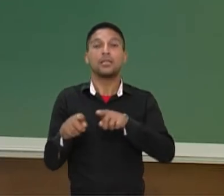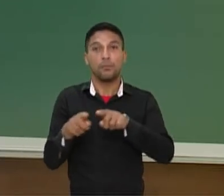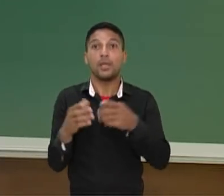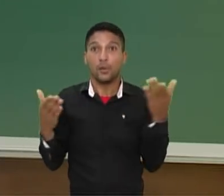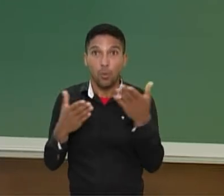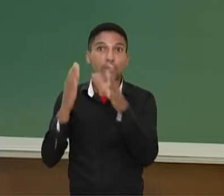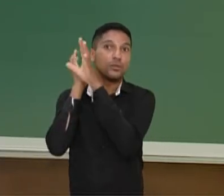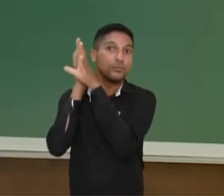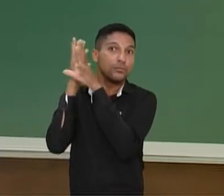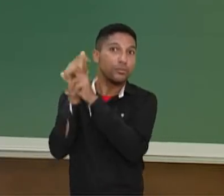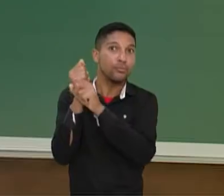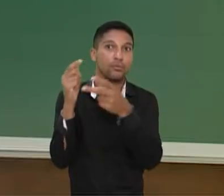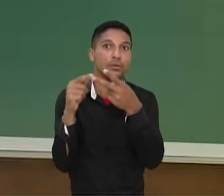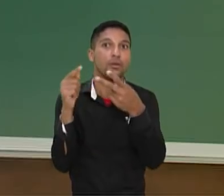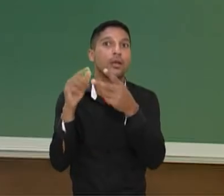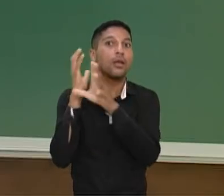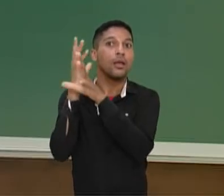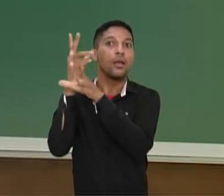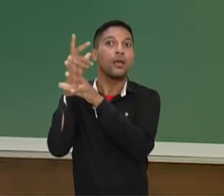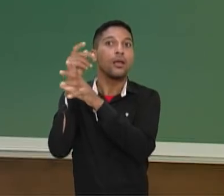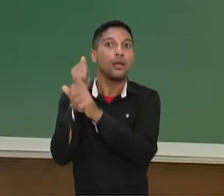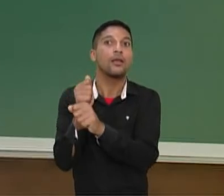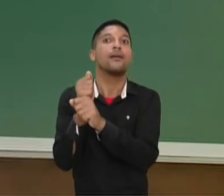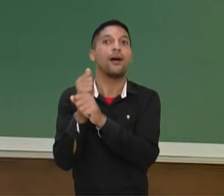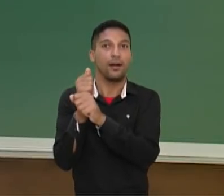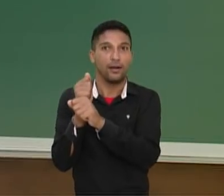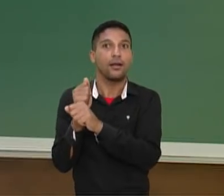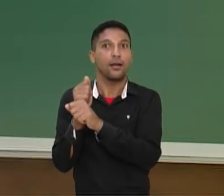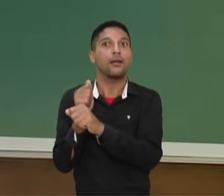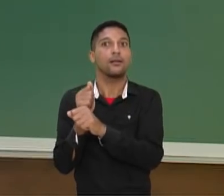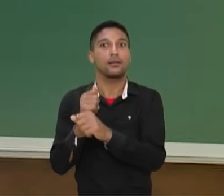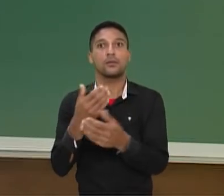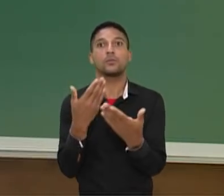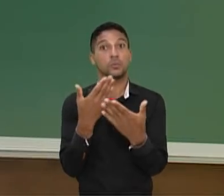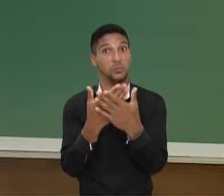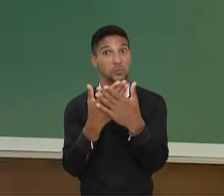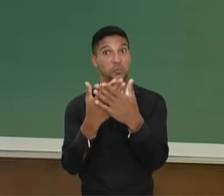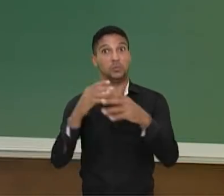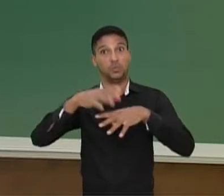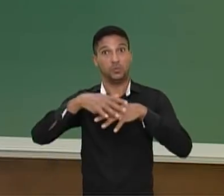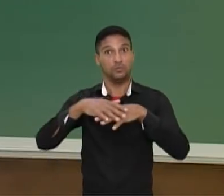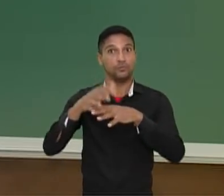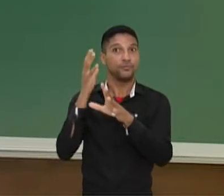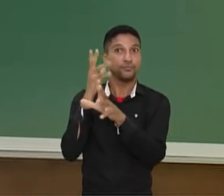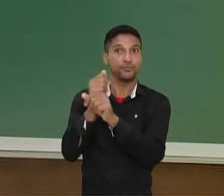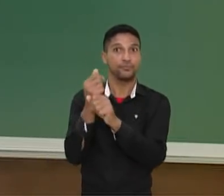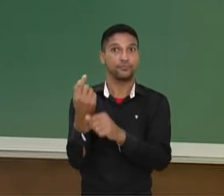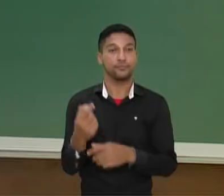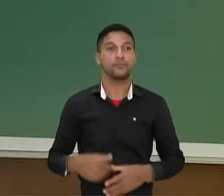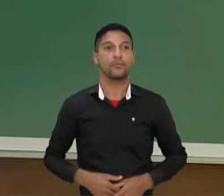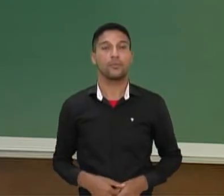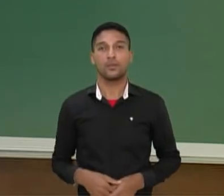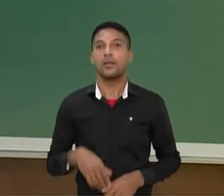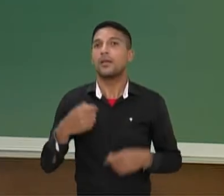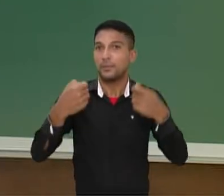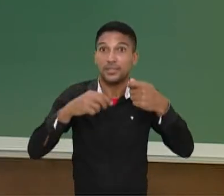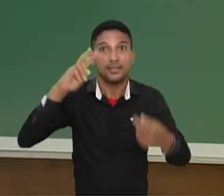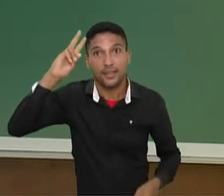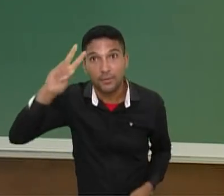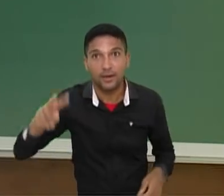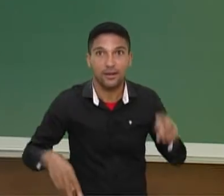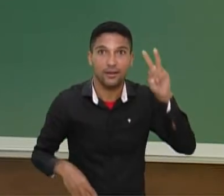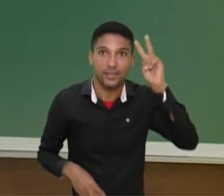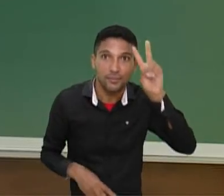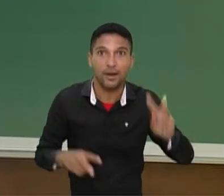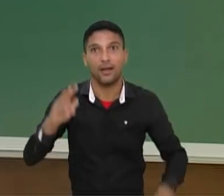parte algébrica para a gente ficar tinindo, ok? Então vamos lembrar, né? Lembrar, a gente vive lembrando,